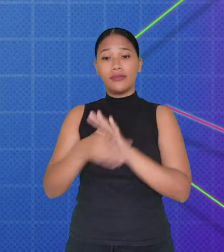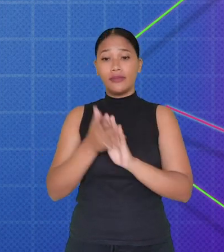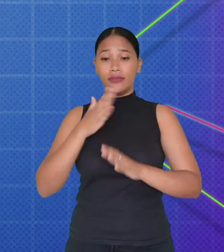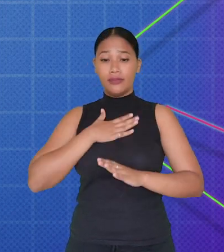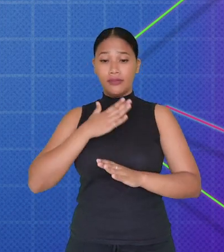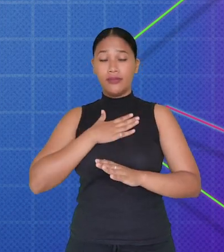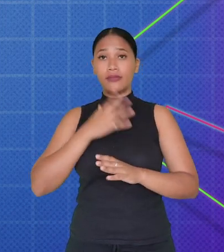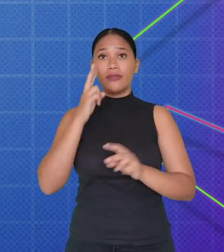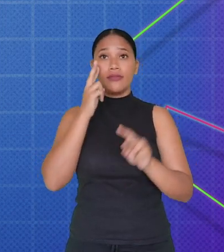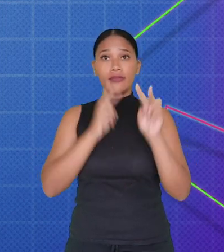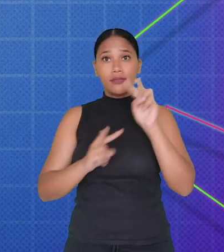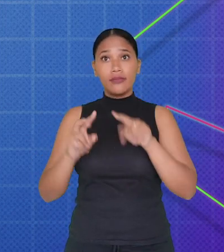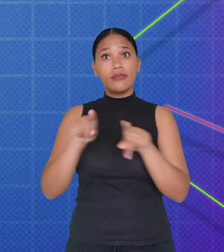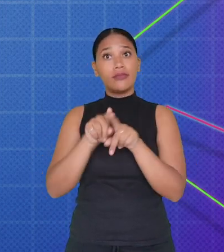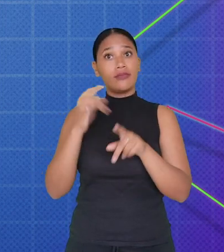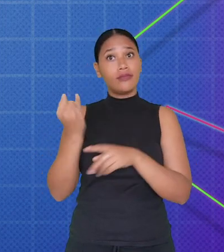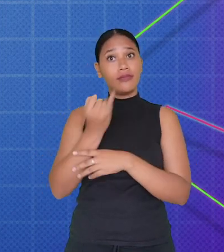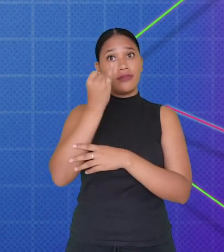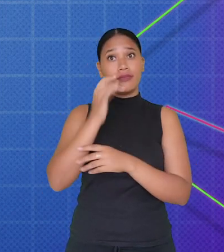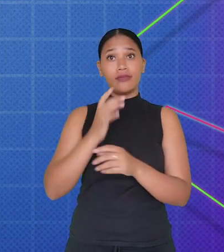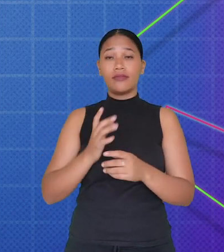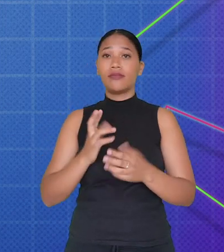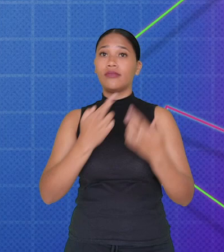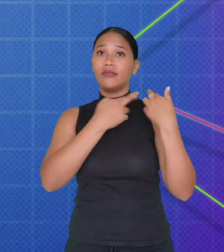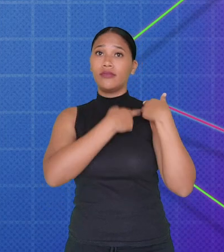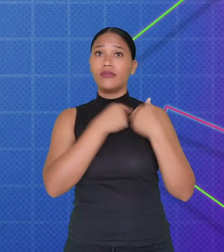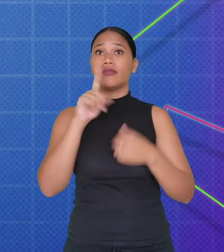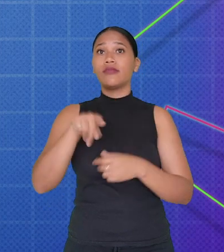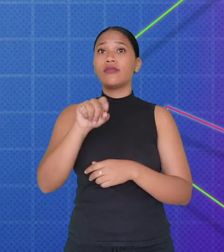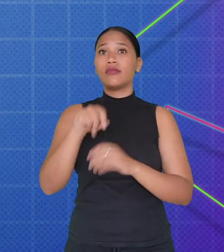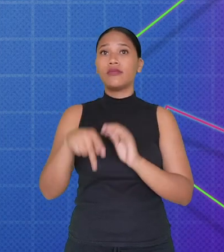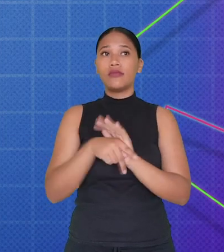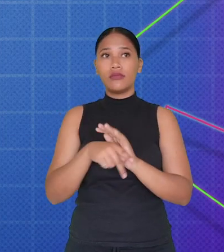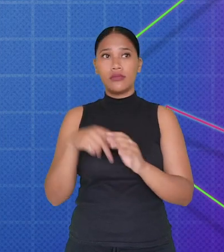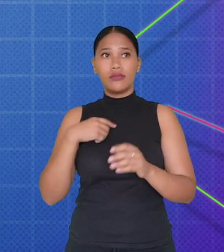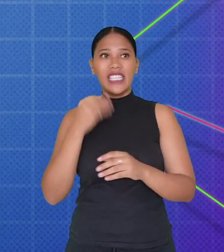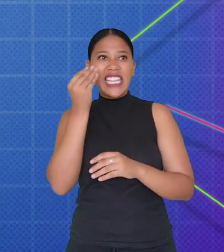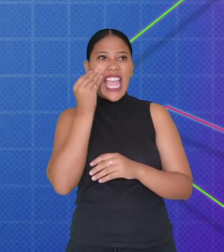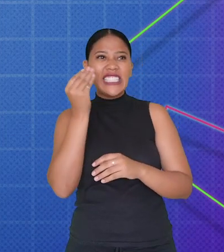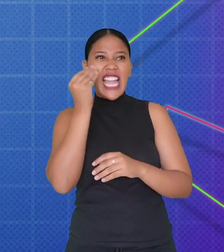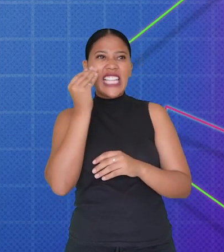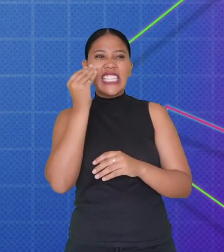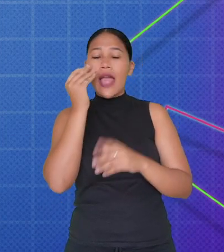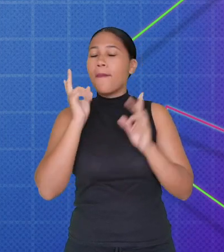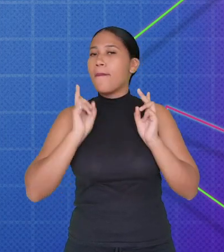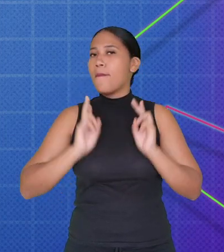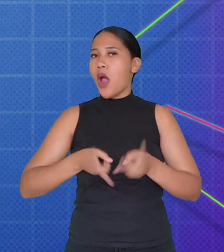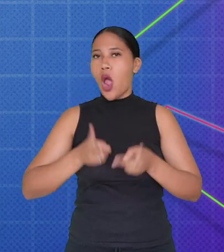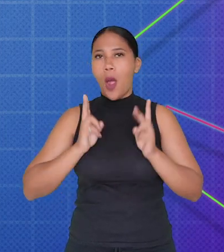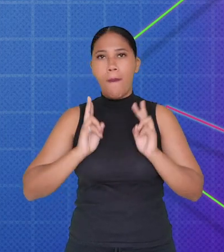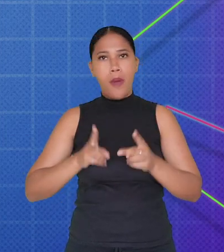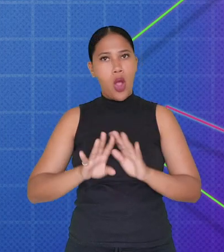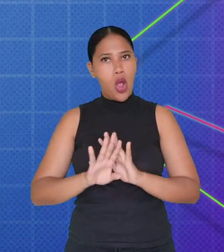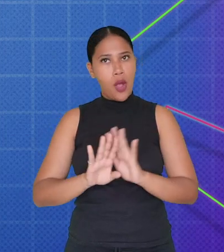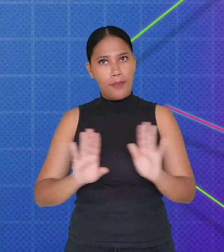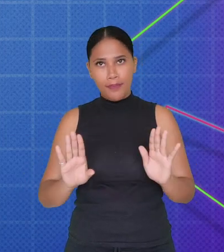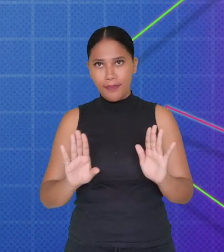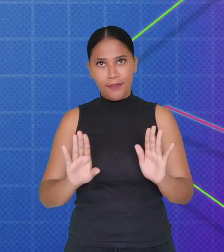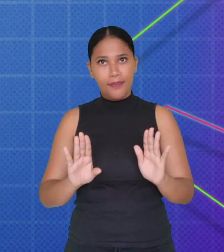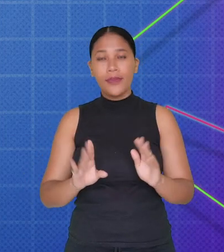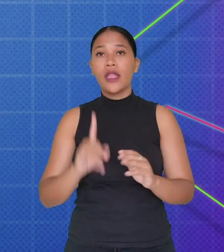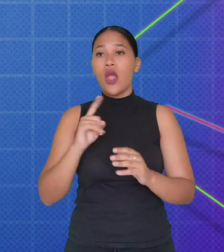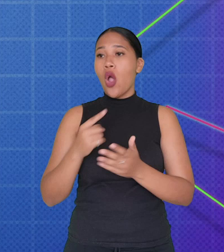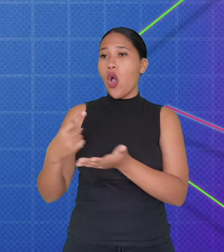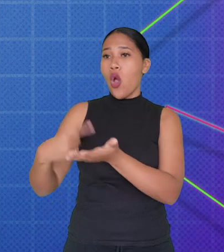que esteja alinhado com a sua visão outra importante responsabilidade do game designer é a protativação e teste do jogo ele deve trabalhar